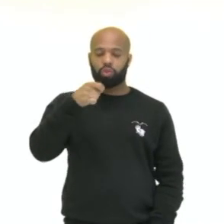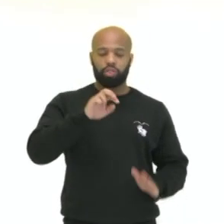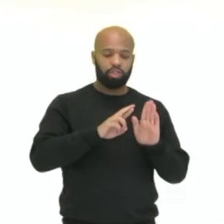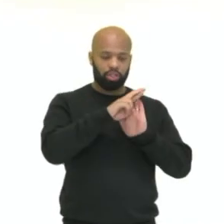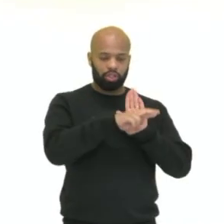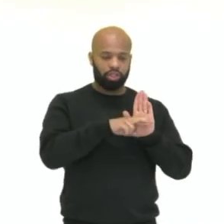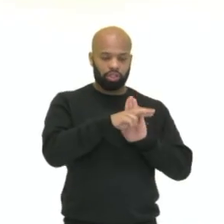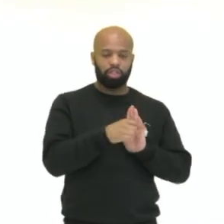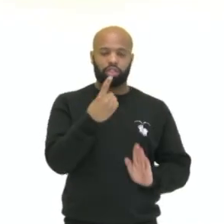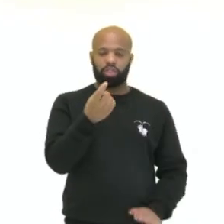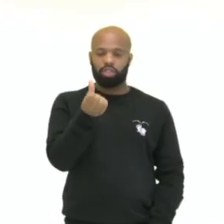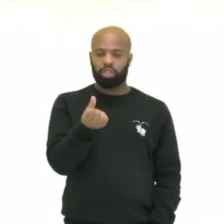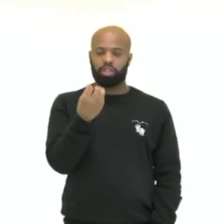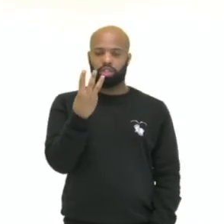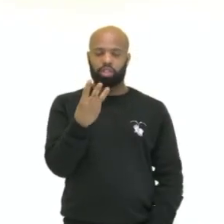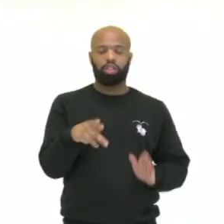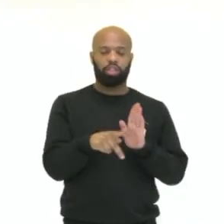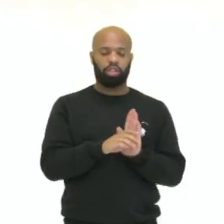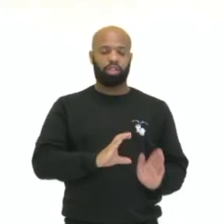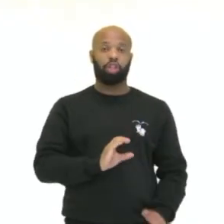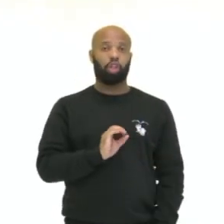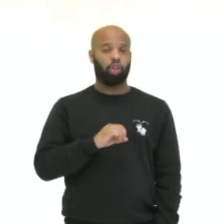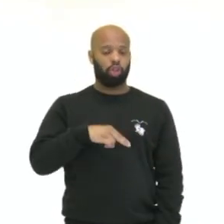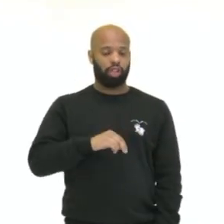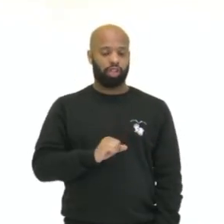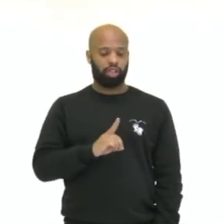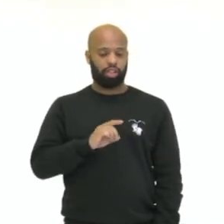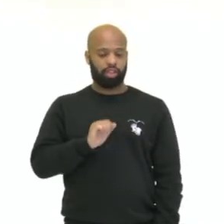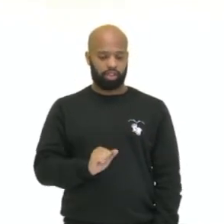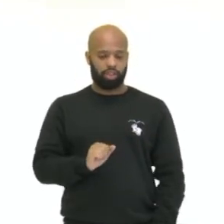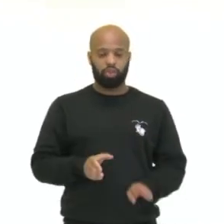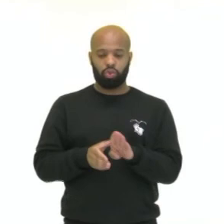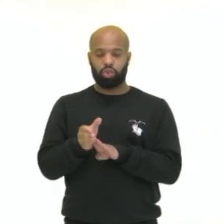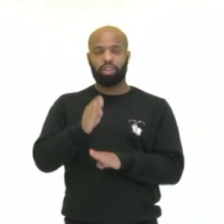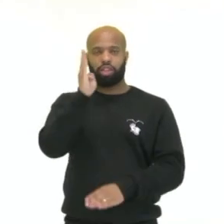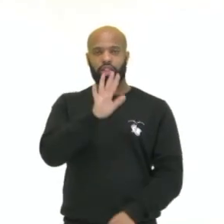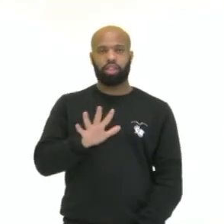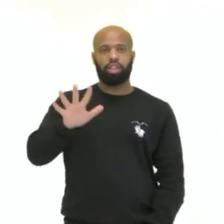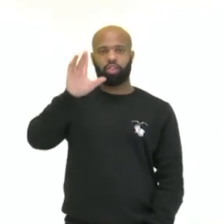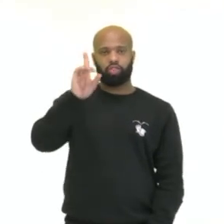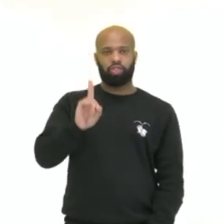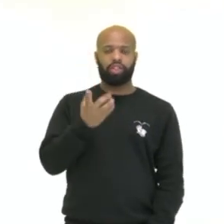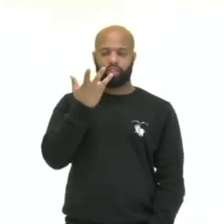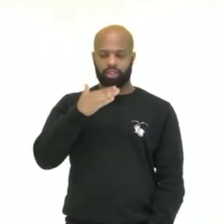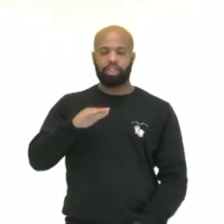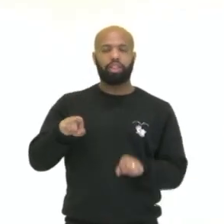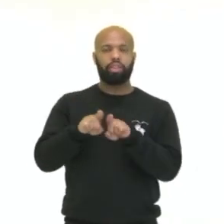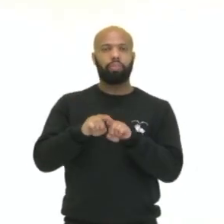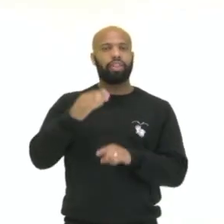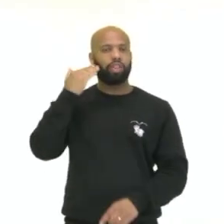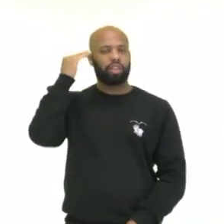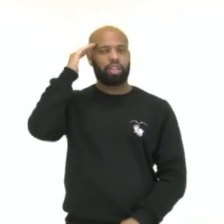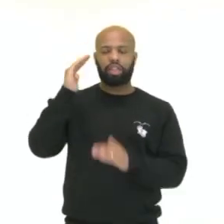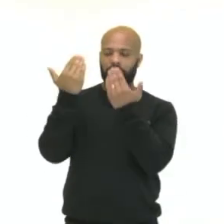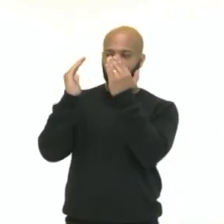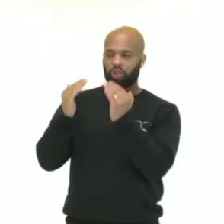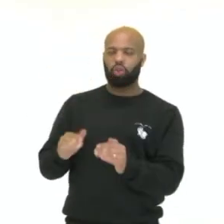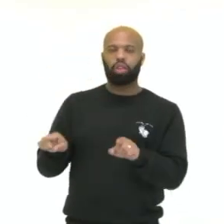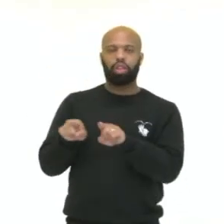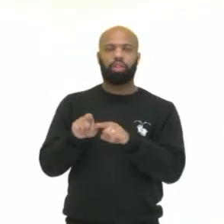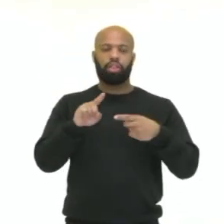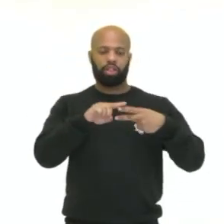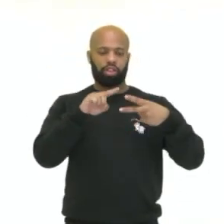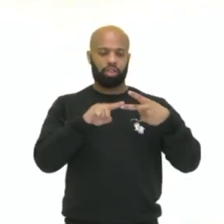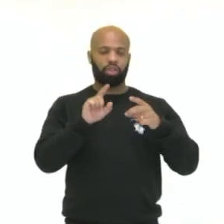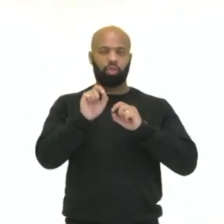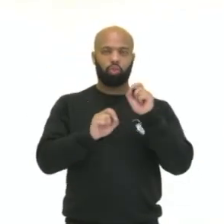Resolução 163 do CONANDA, Conselho Nacional dos Direitos da Criança e Adolescente, mediante a análise de 2